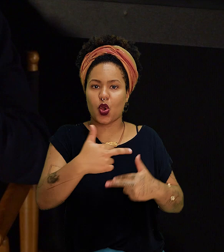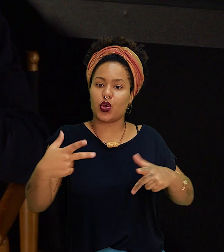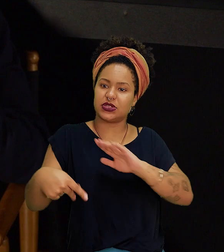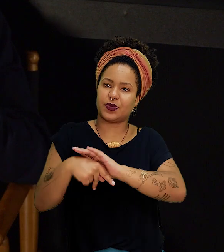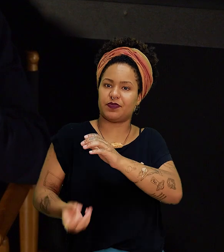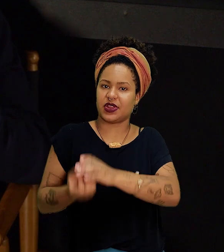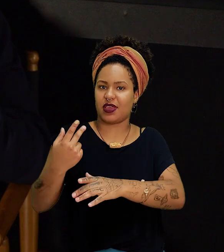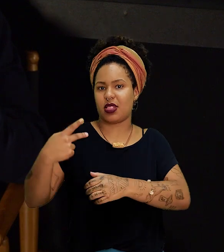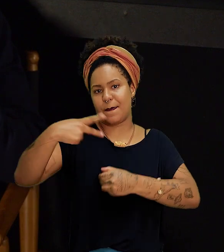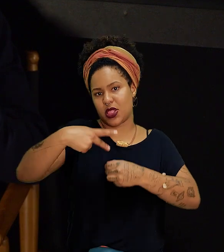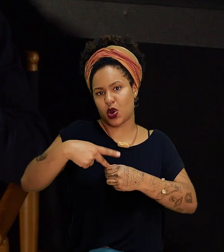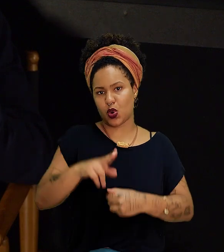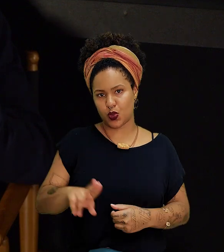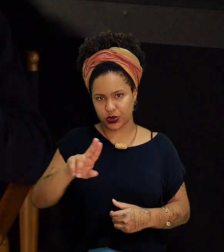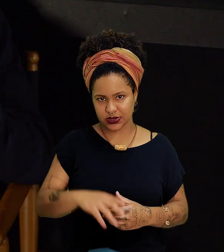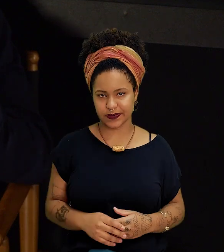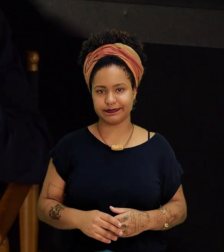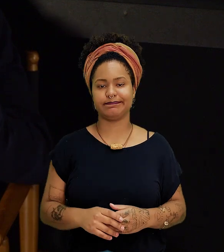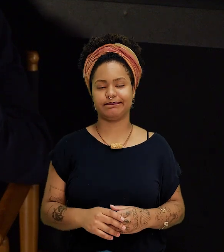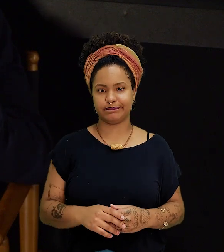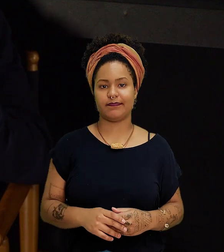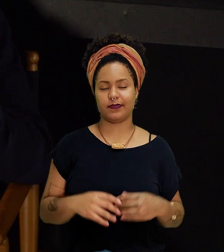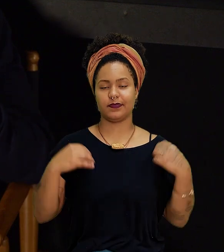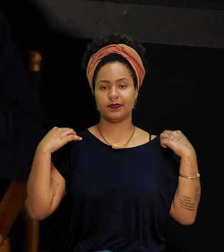petróleo. Tá?